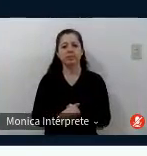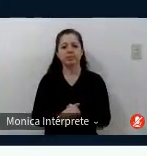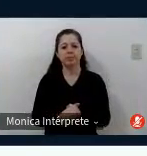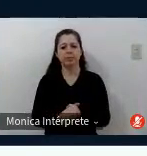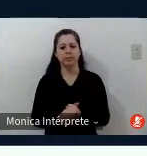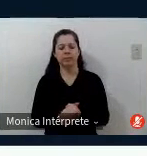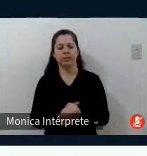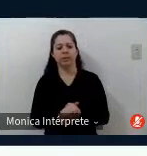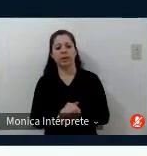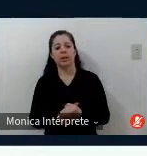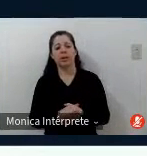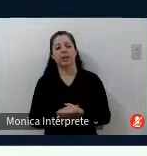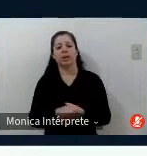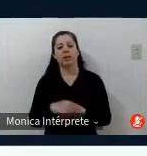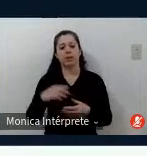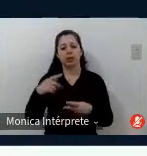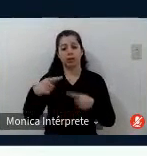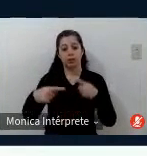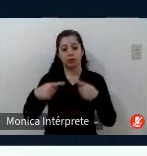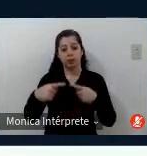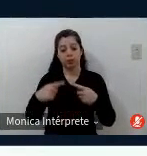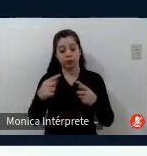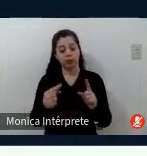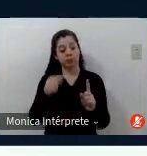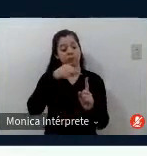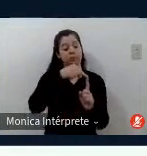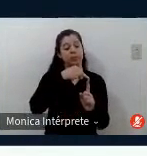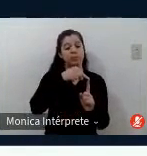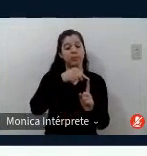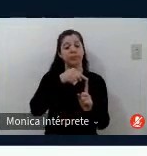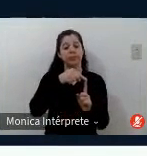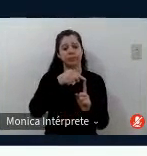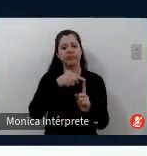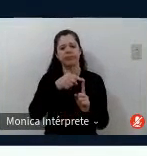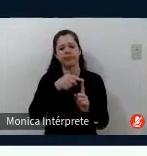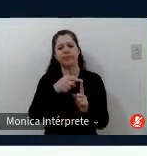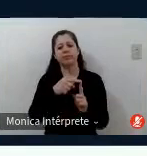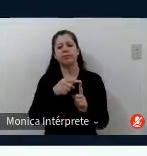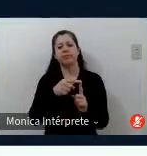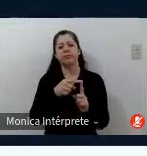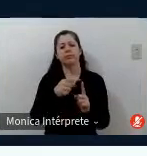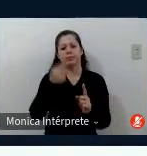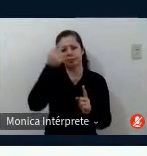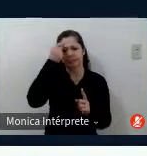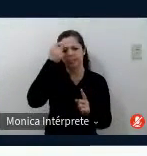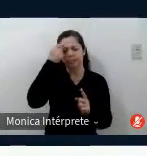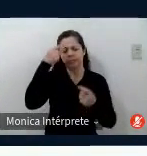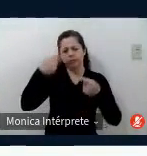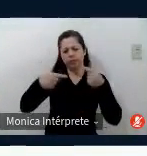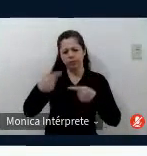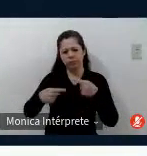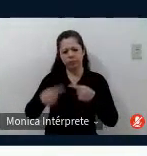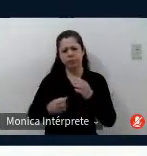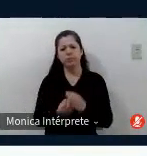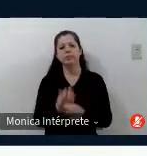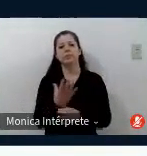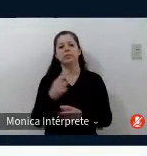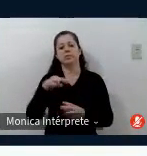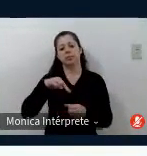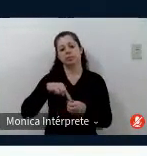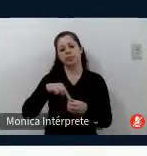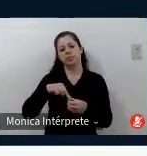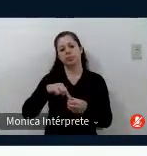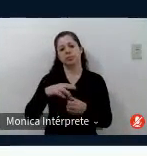objetivos, né, já faço o chamado, né, e o convite para participar. Então, acho que é fundamental também a presença